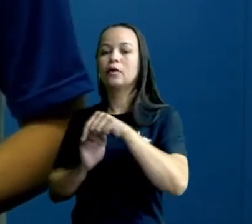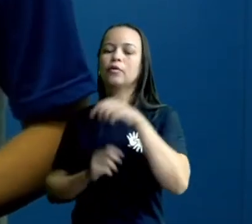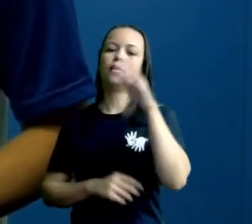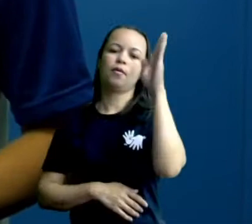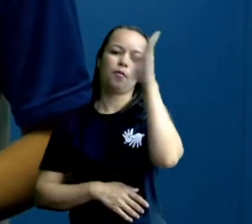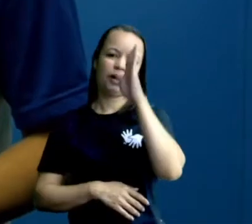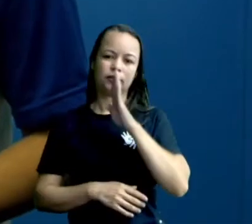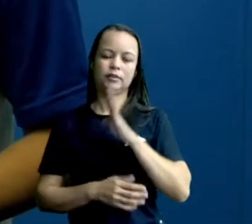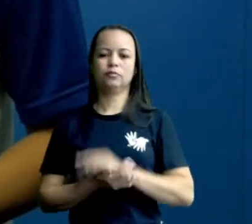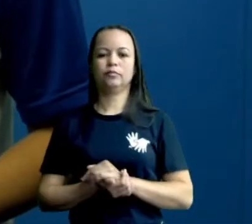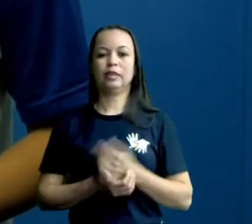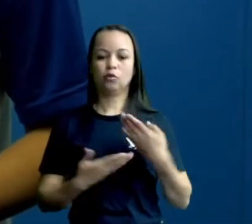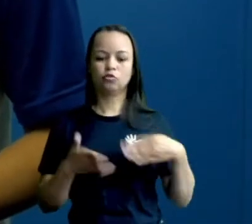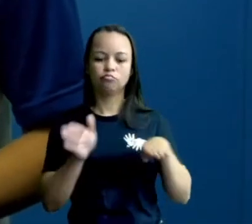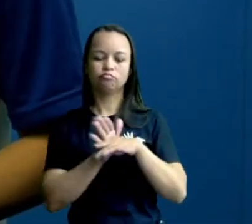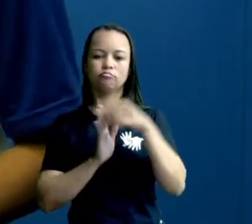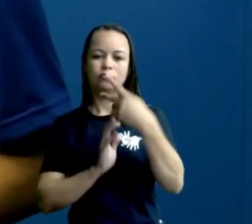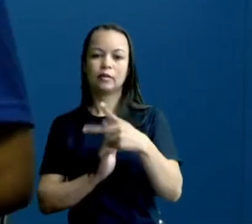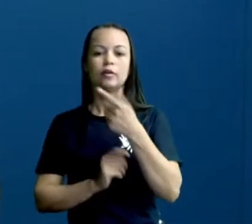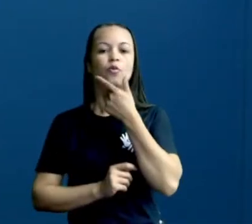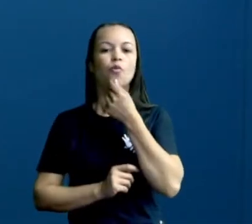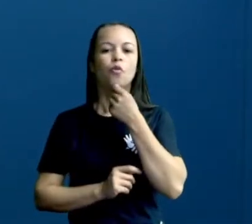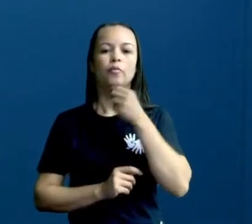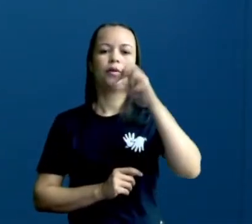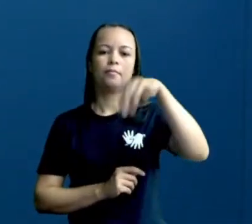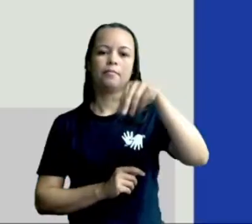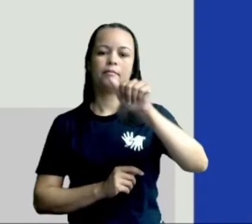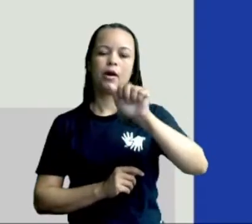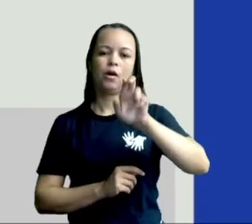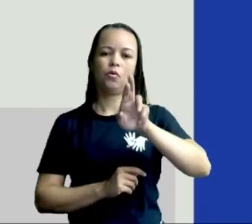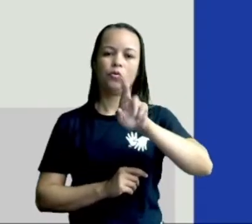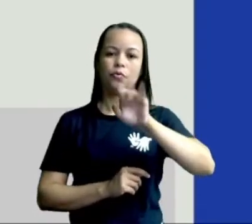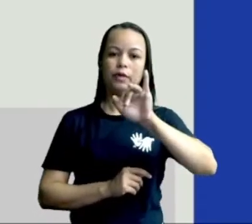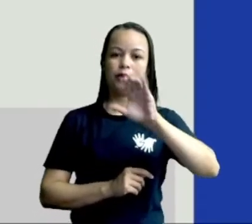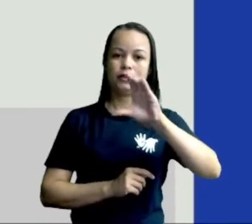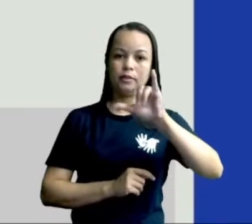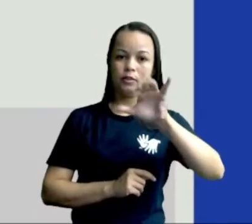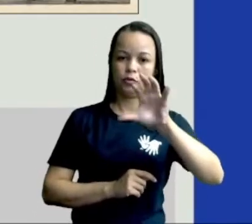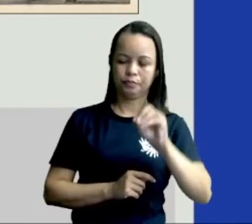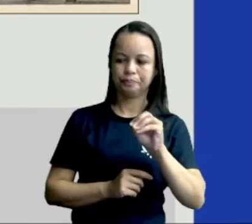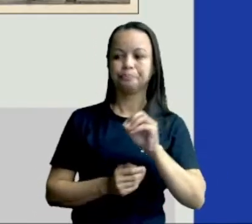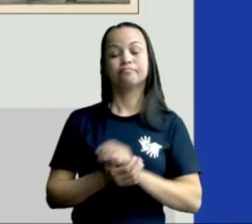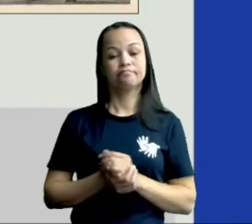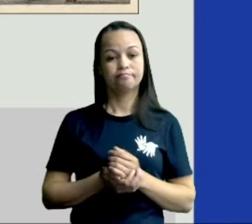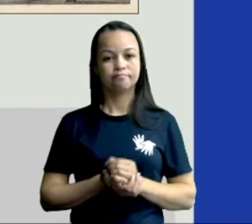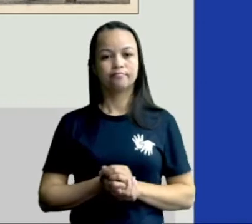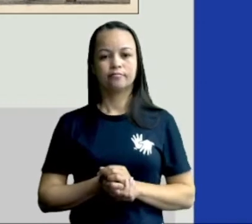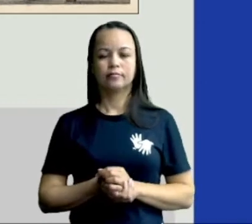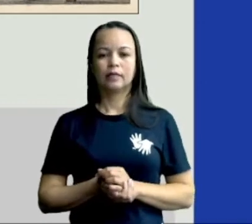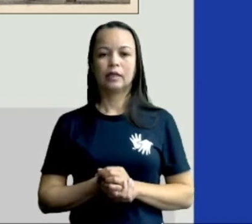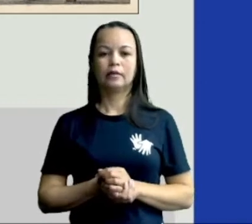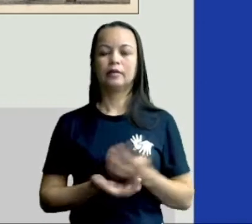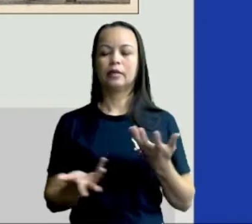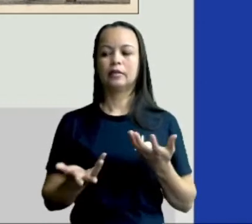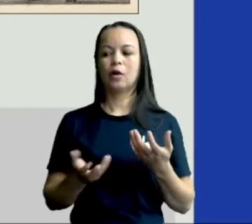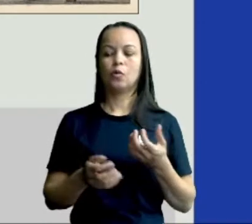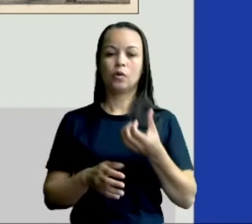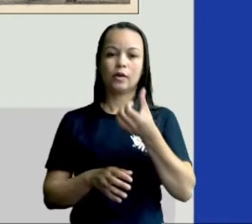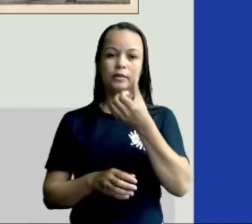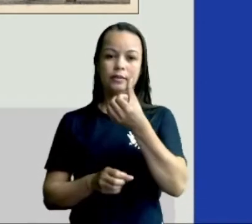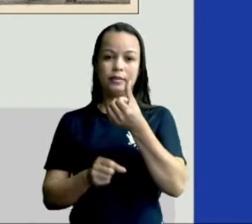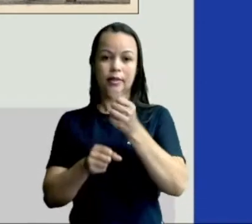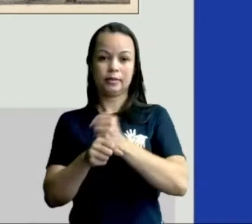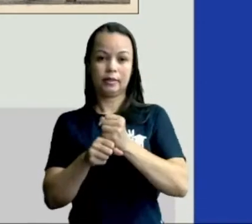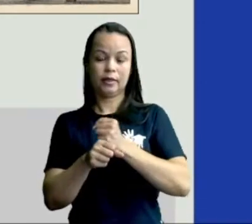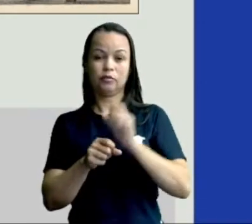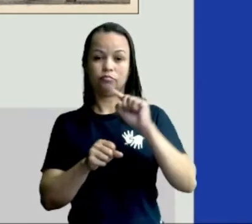querido Maurício de Nassau, representando os holandeses, certo? E 6 anos após Diogo de